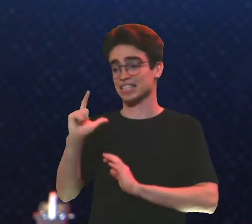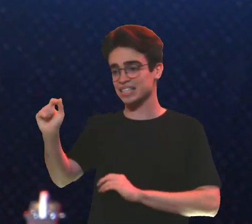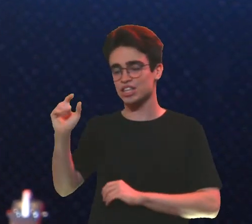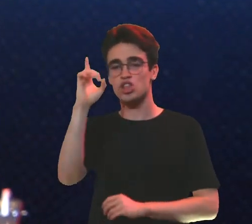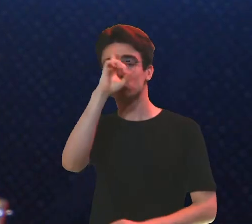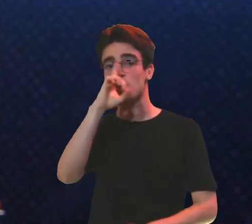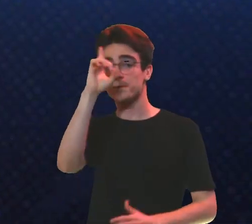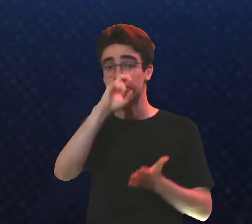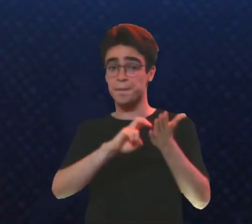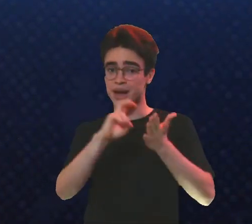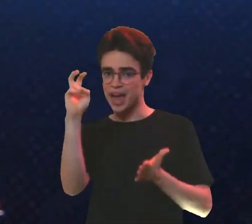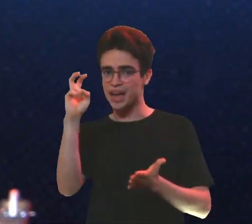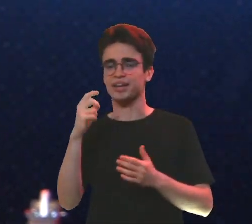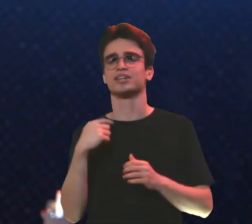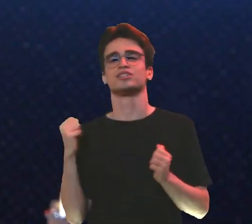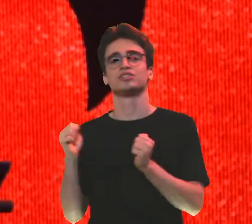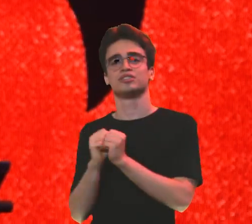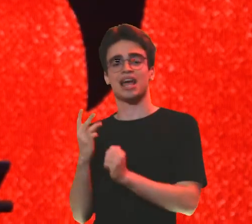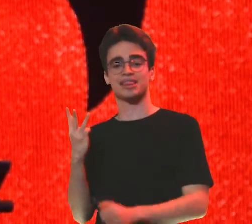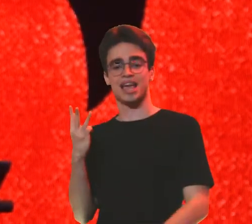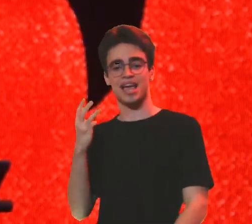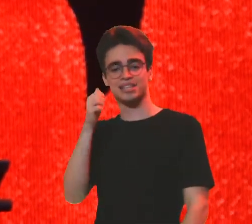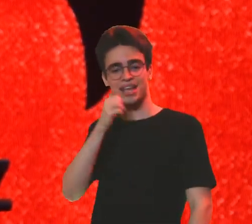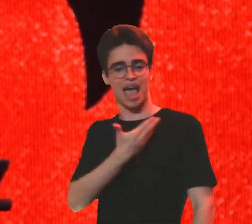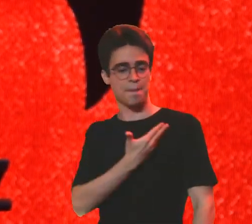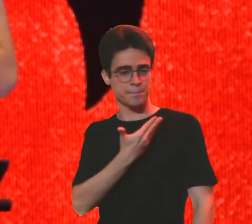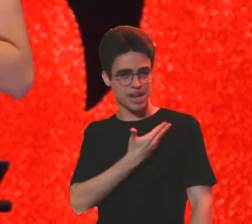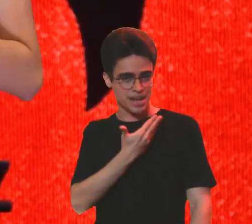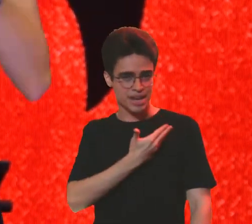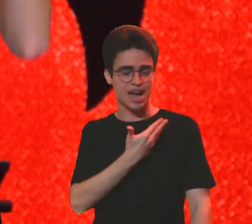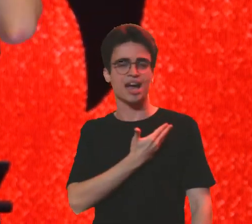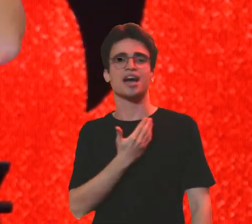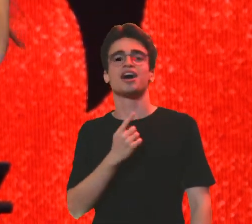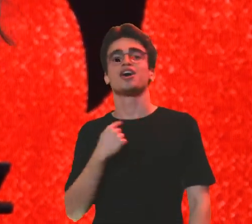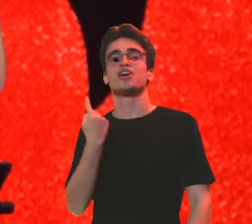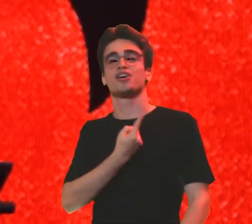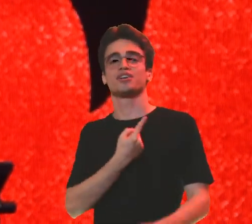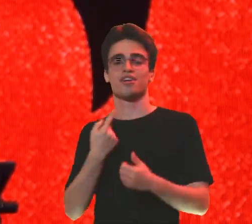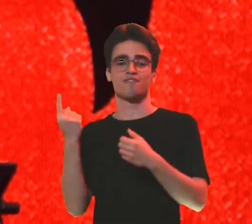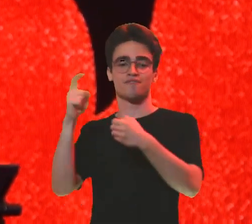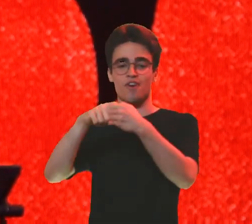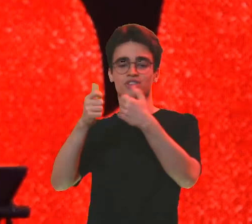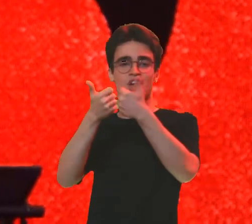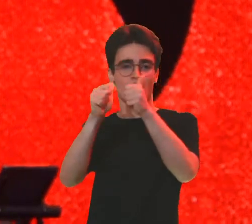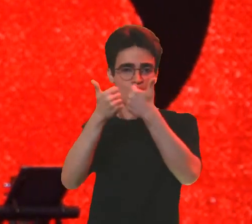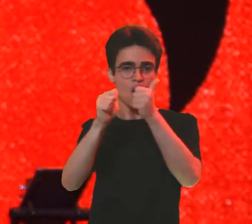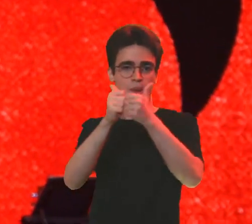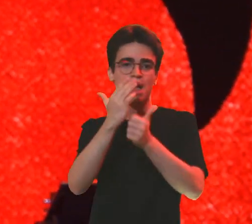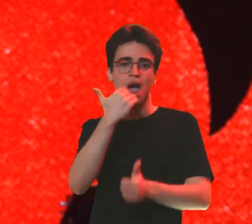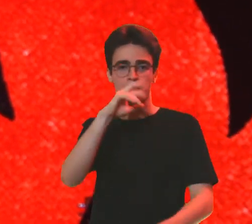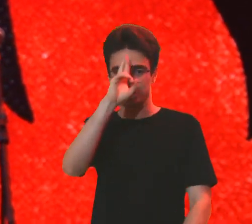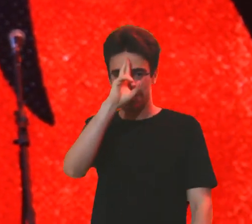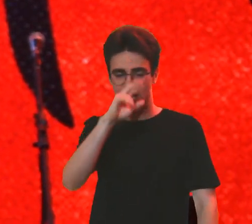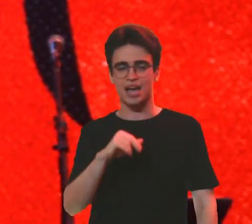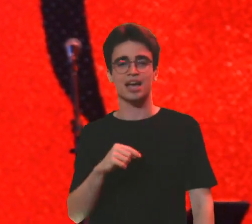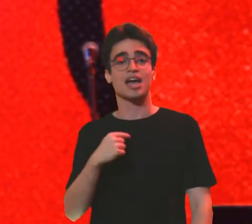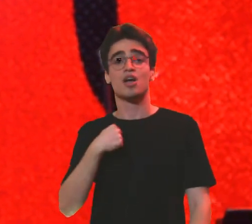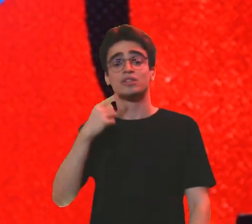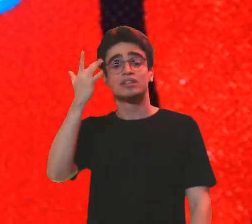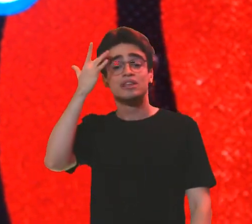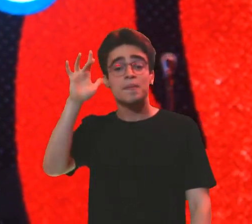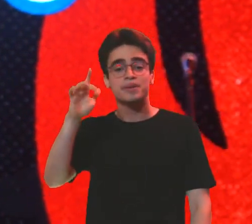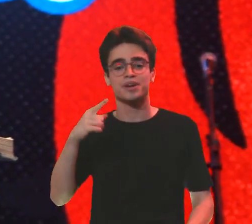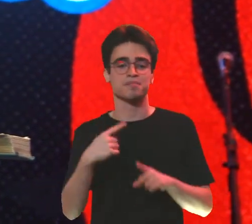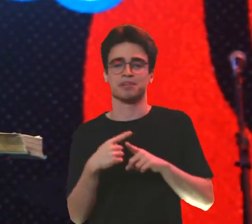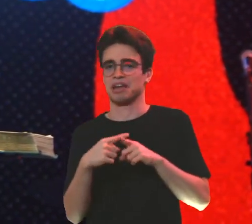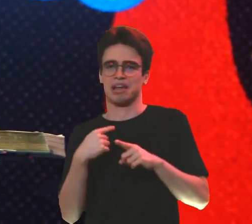de manhã, e eu estava com mais 3 amigas, e a gente ia voltar de ônibus para minha casa para almoçar, e eu não sabia, porque eu